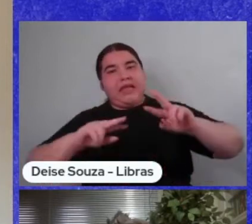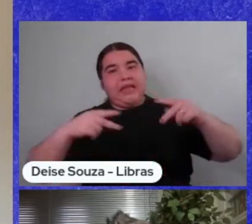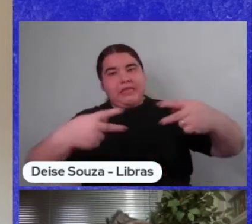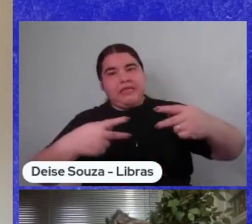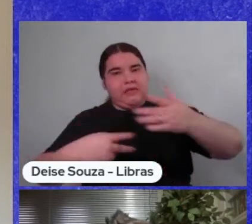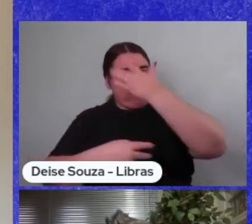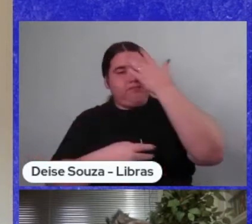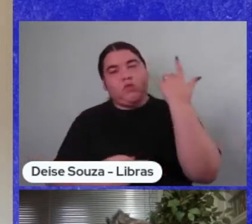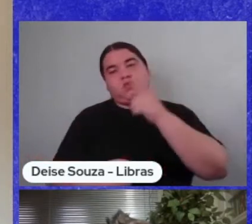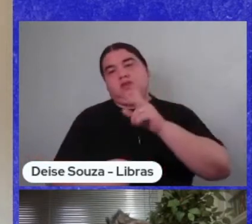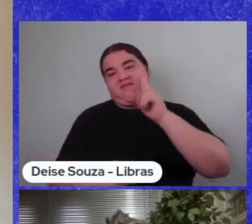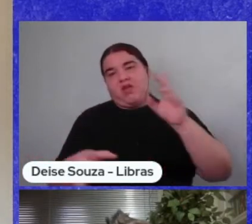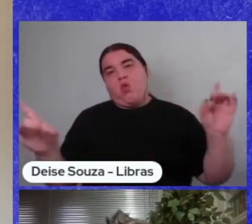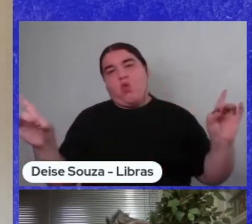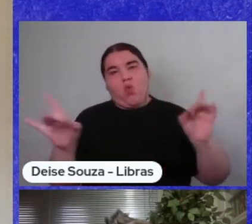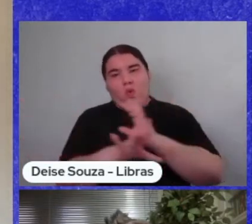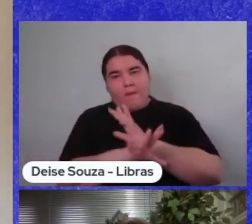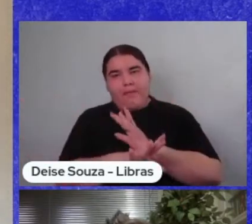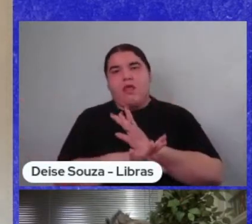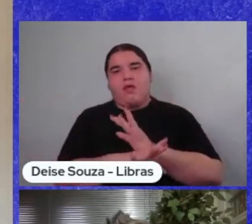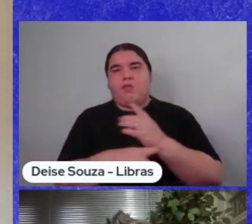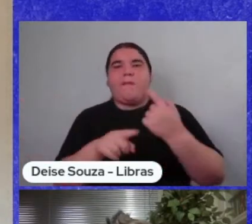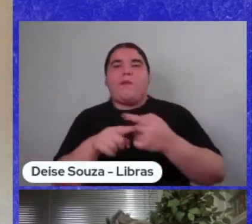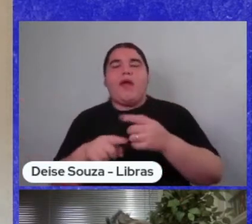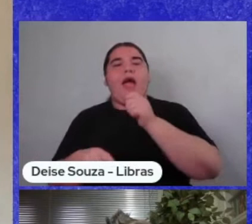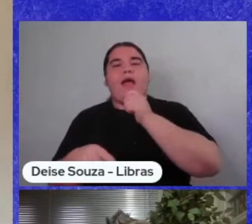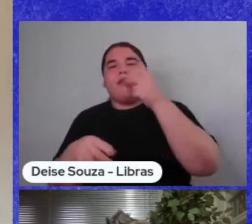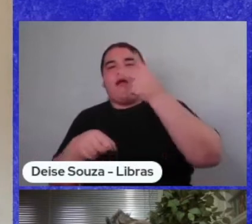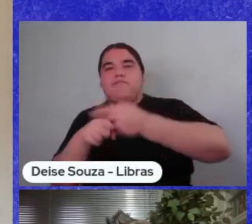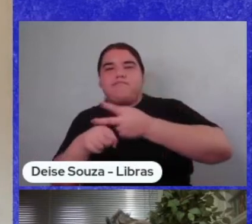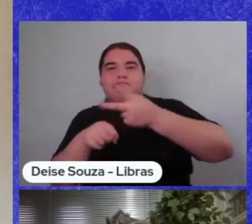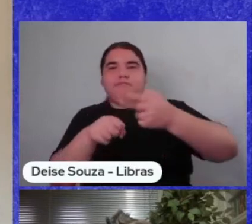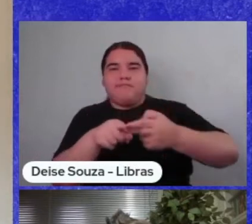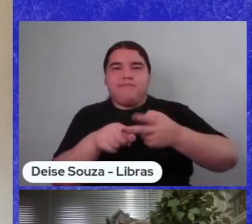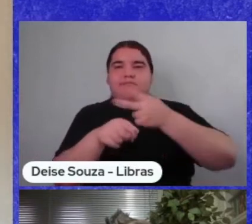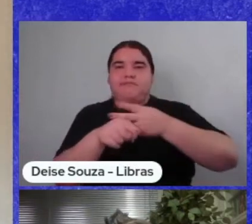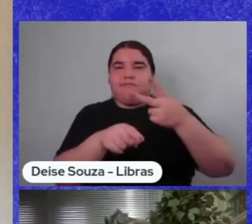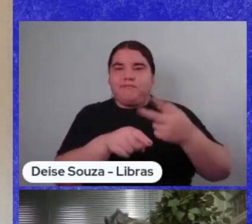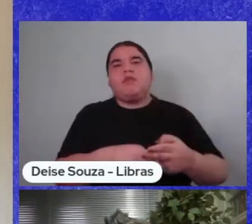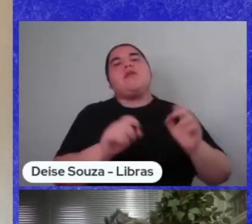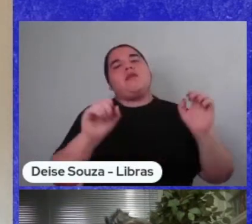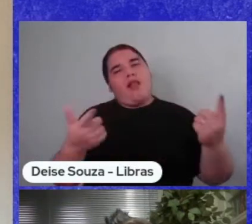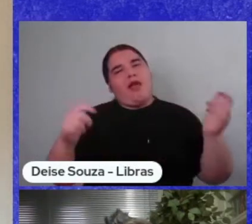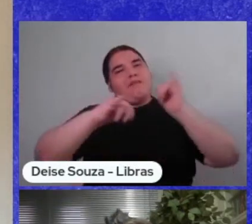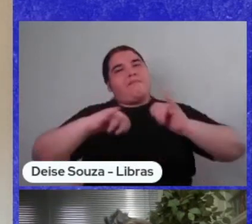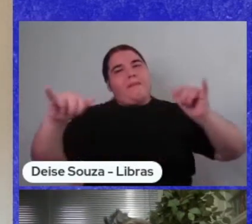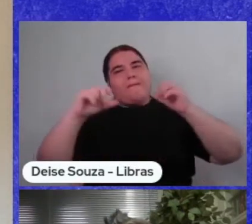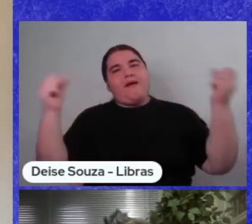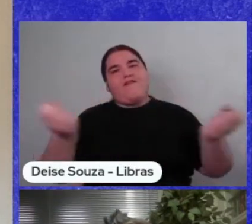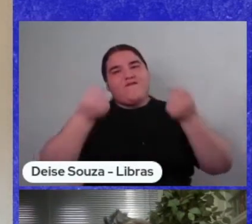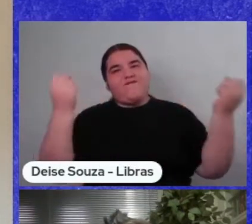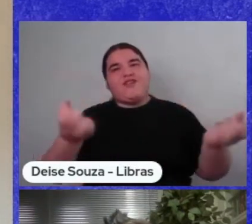também, sem ser por episódio, né? E colocar em festival, rodar festival. Essa é a